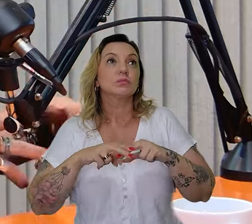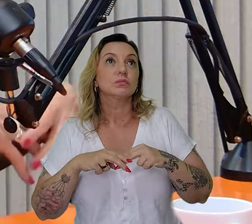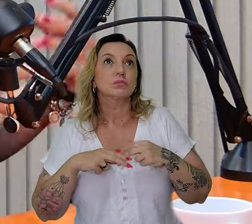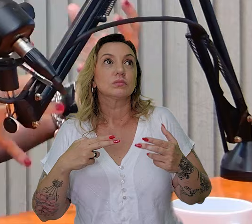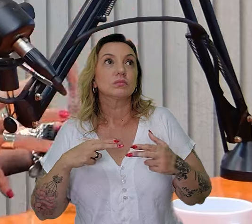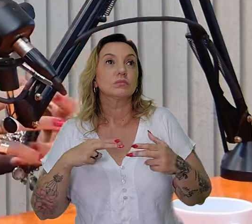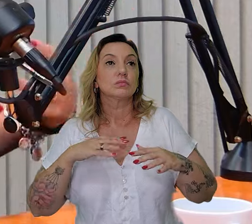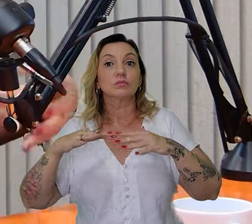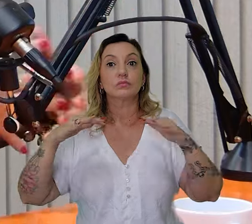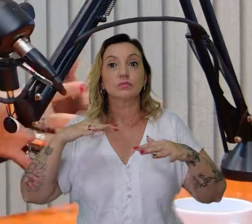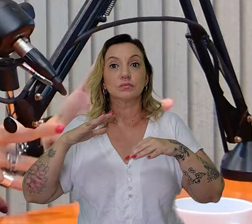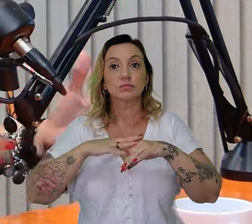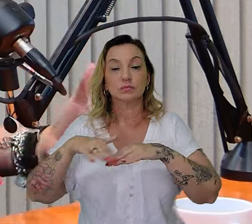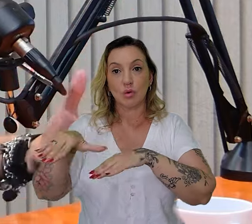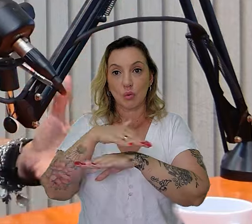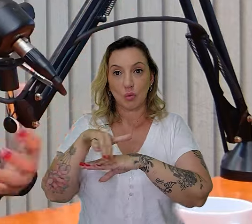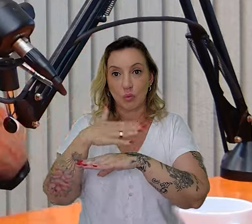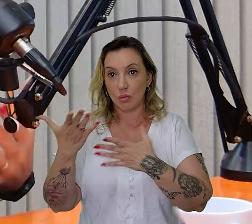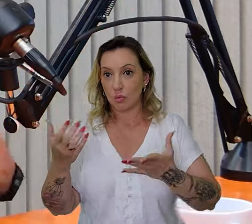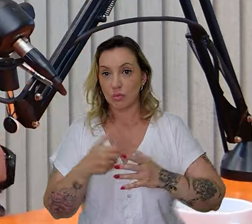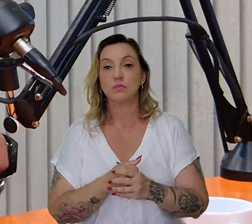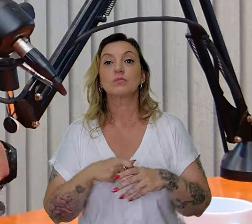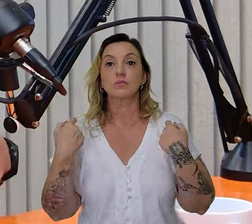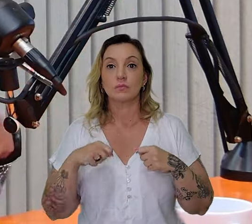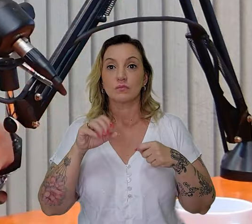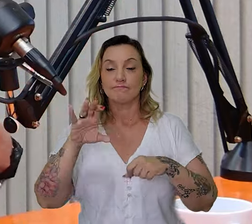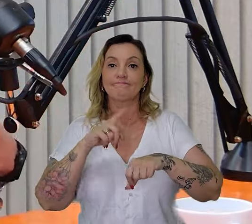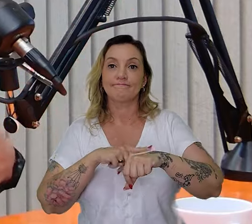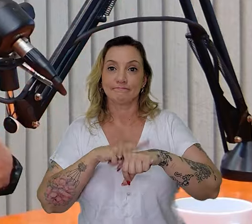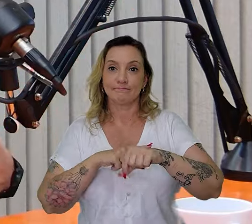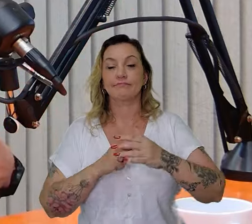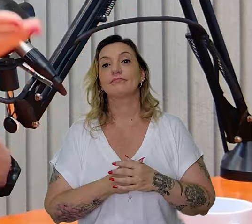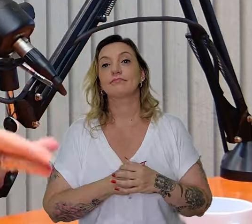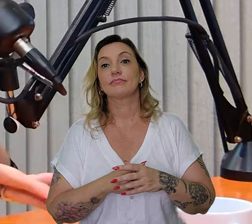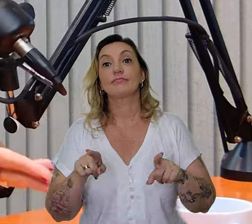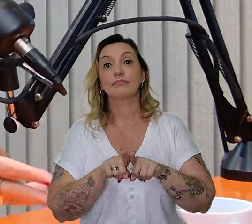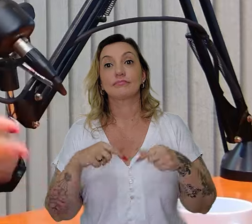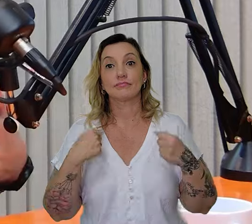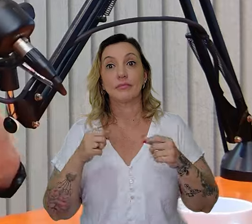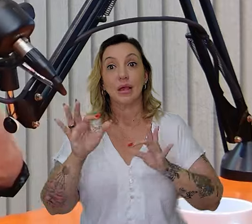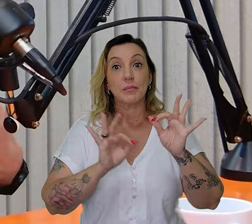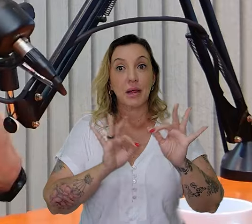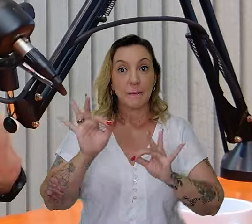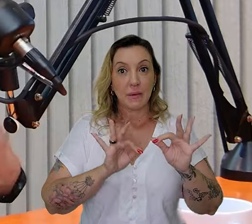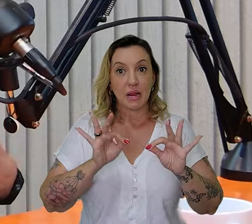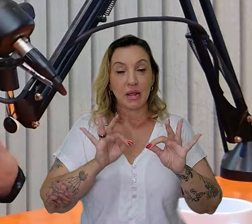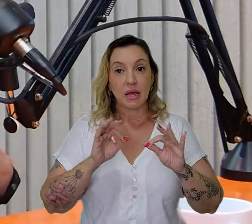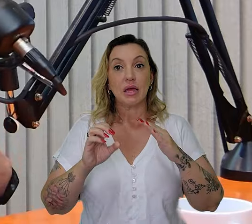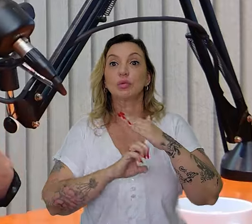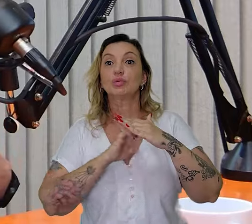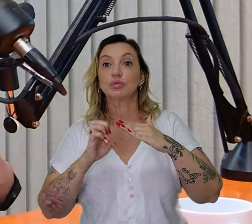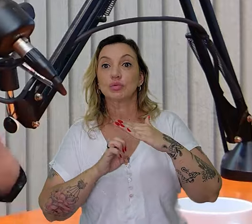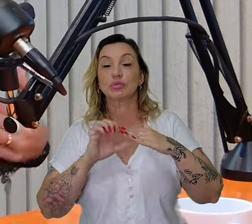rua e tal que precisa ser naquele horário e segundo porque eles têm que ser preparados para uma indústria que funciona assim você tem que